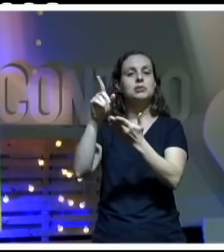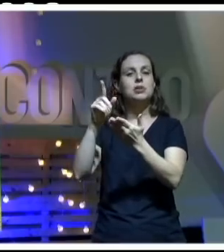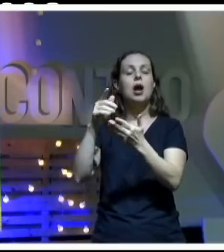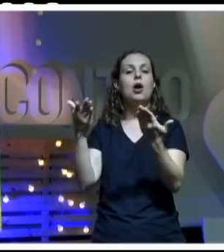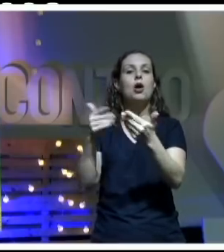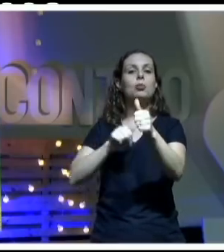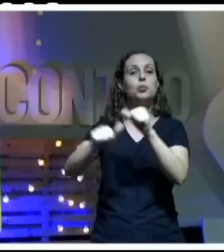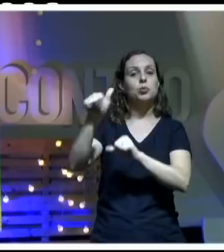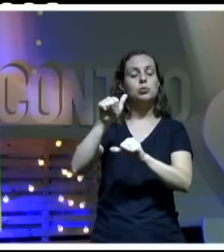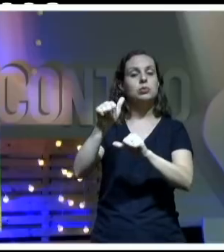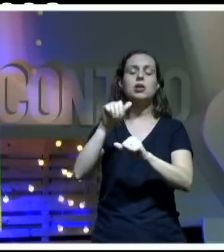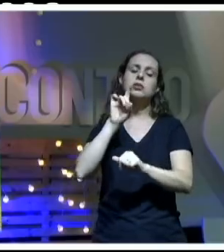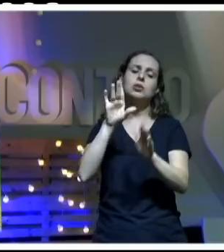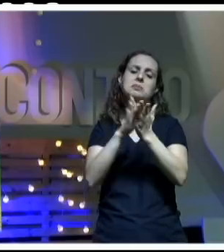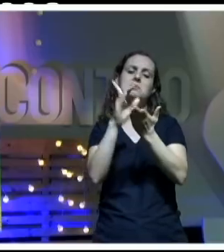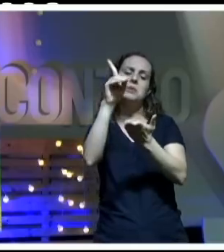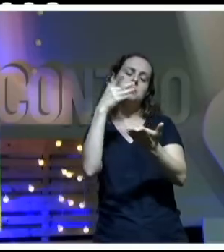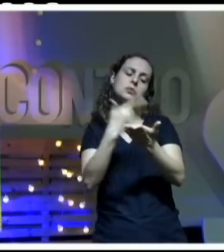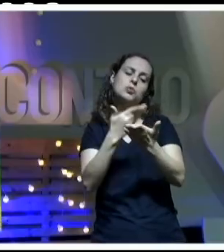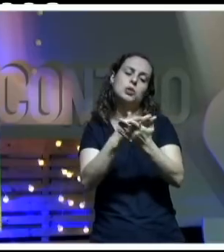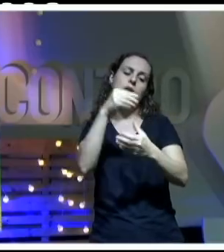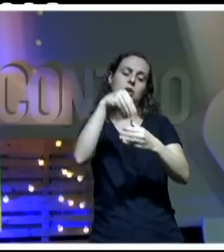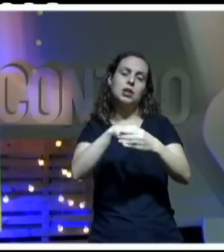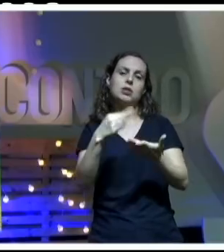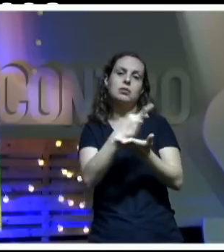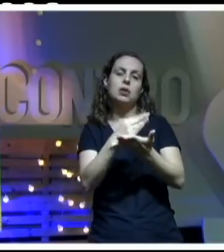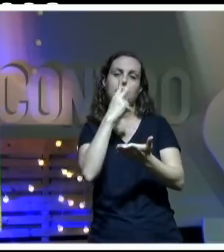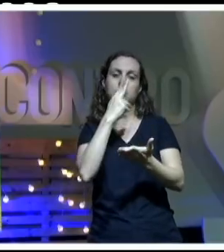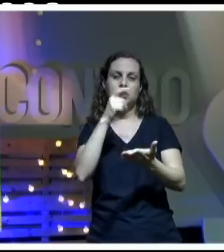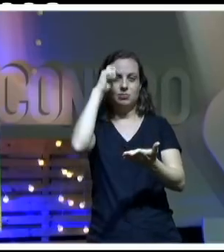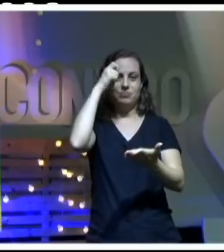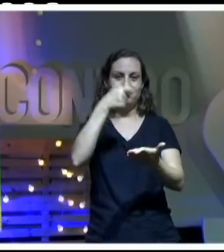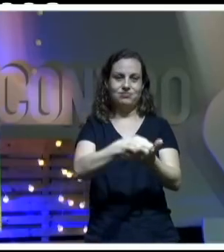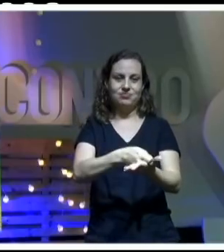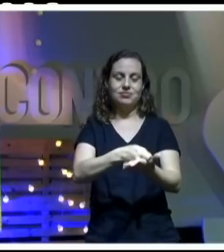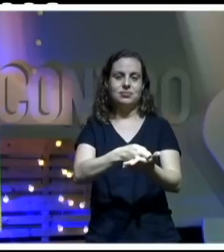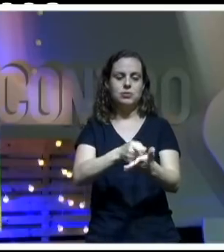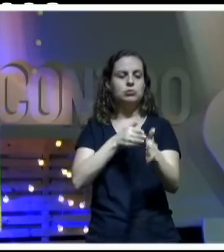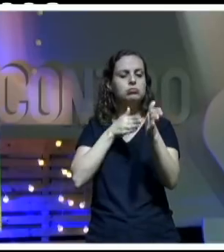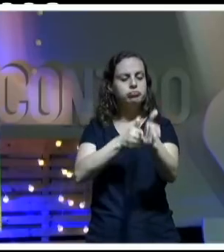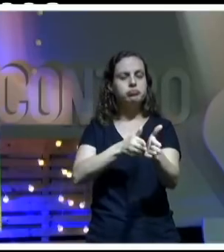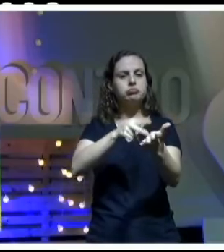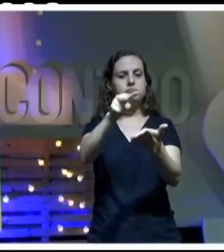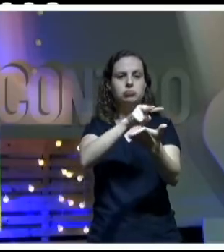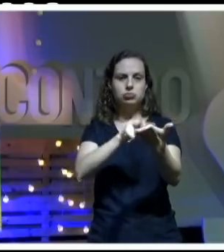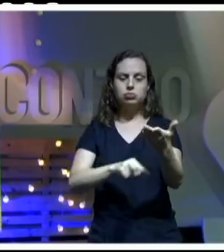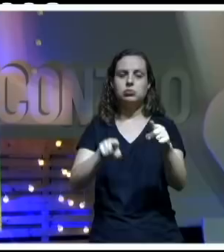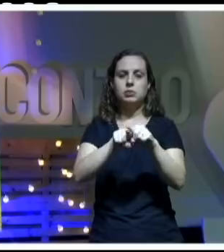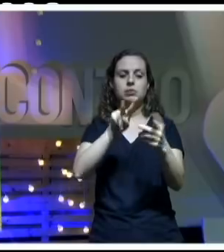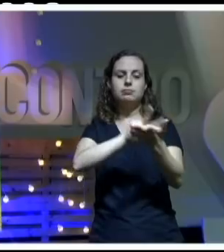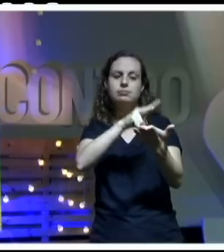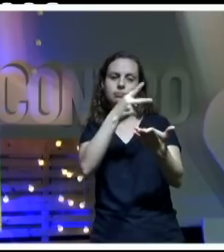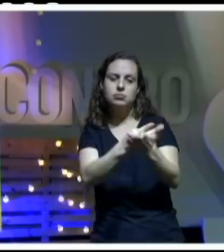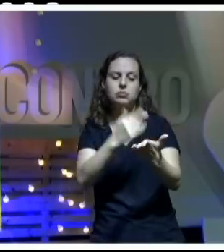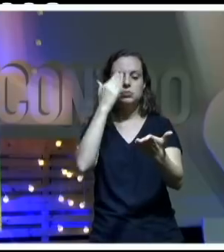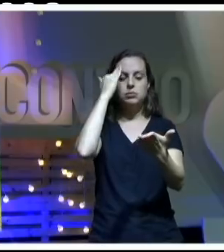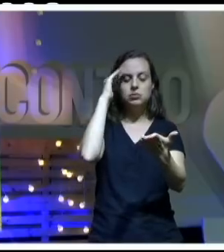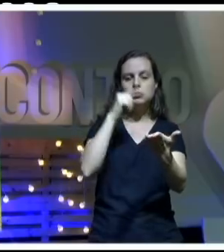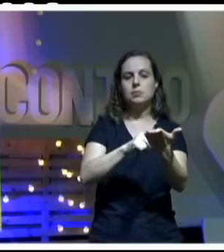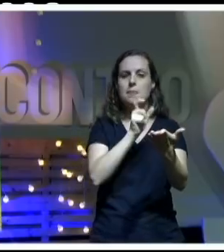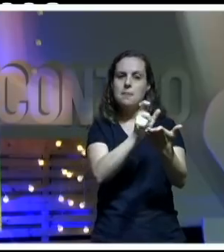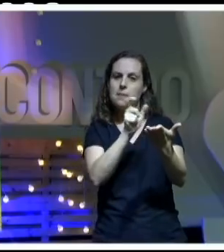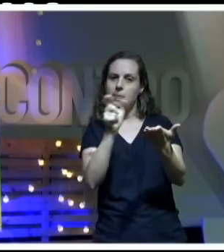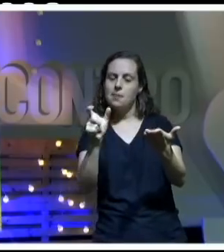bíblia uma disciplina acadêmica com rigor uma ciência pessoal precisa exegese hermenêutica